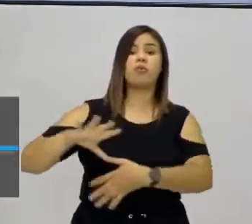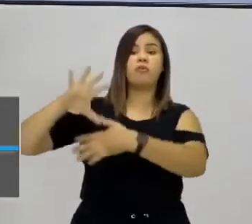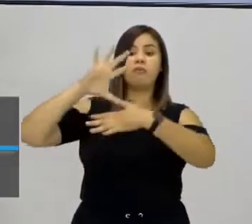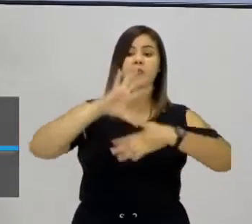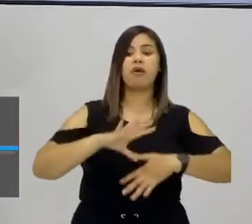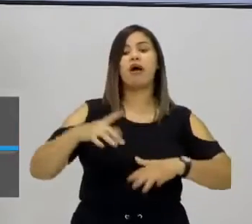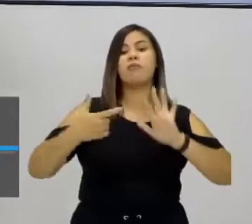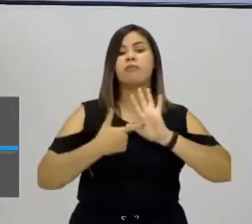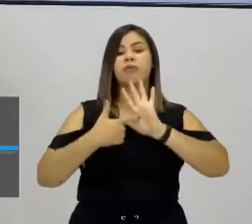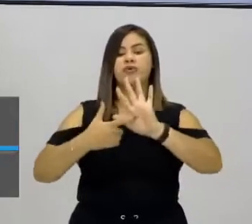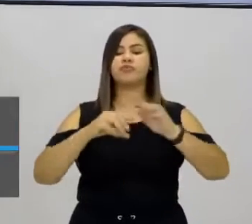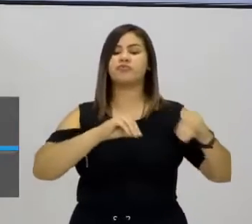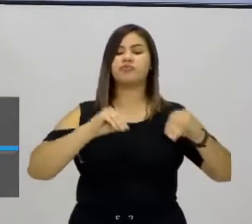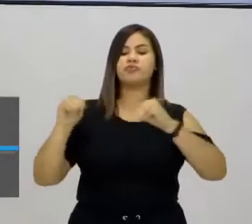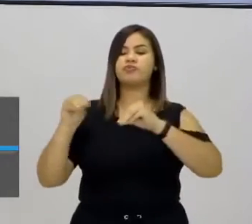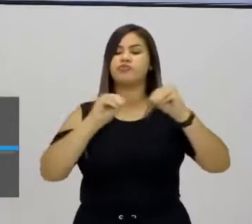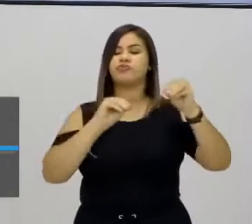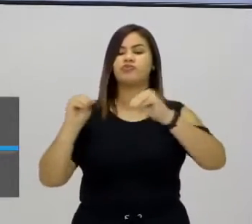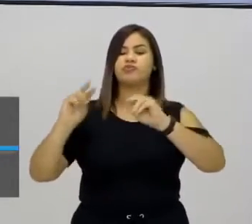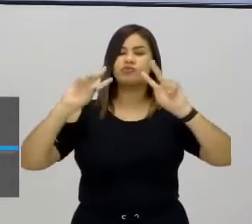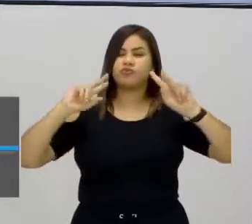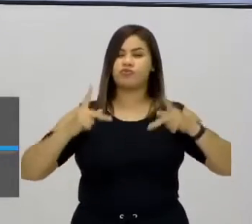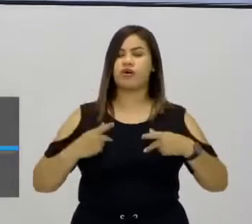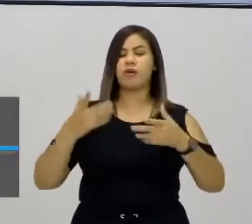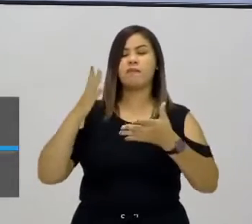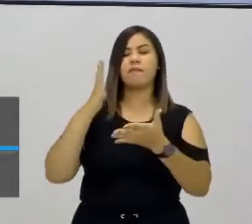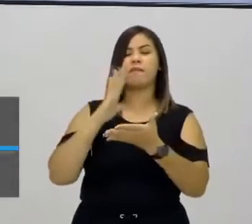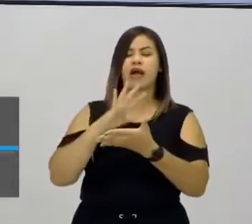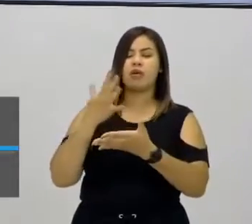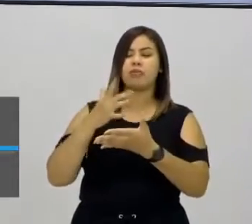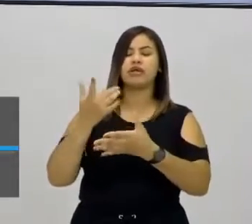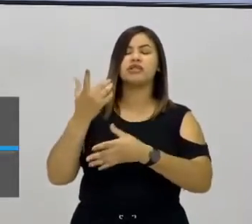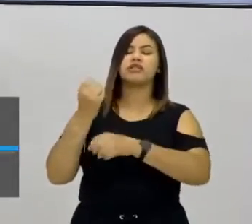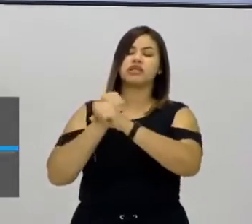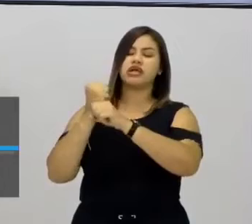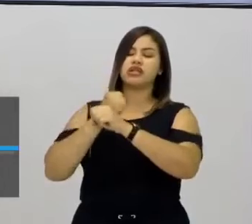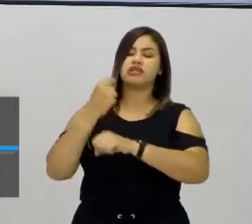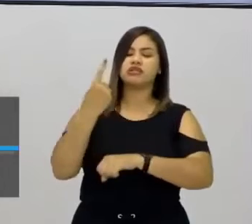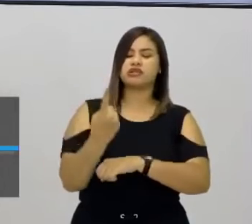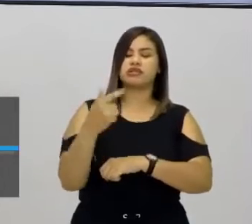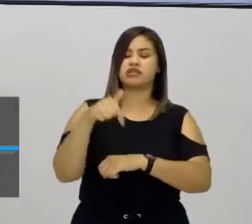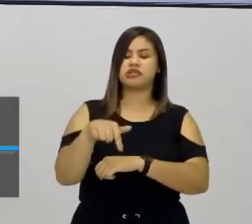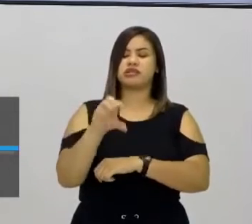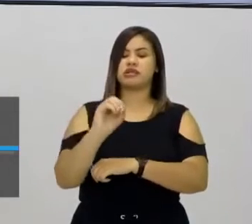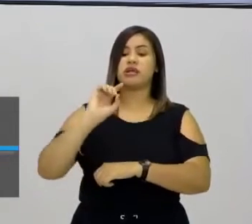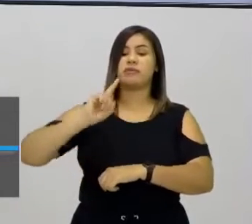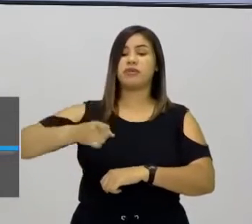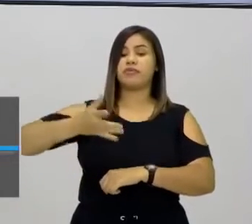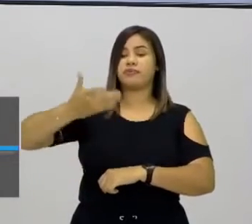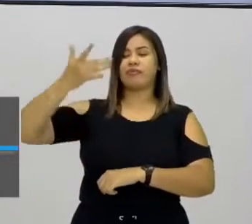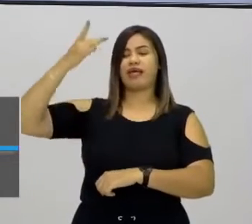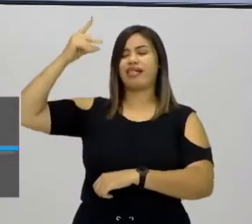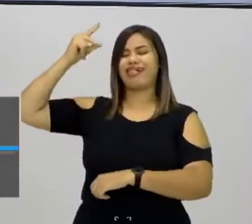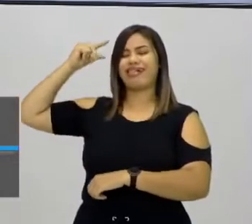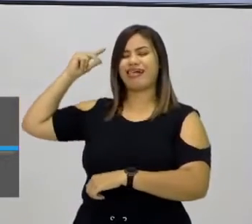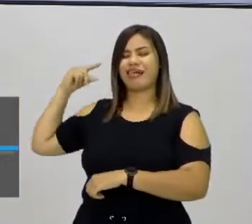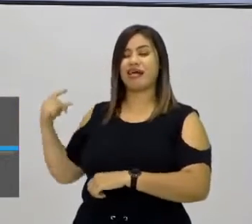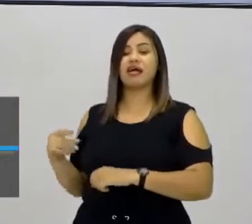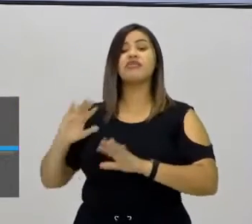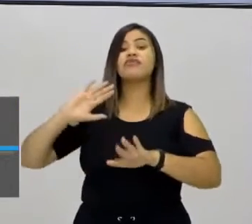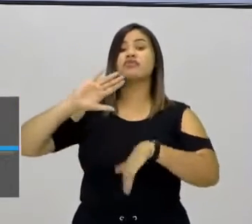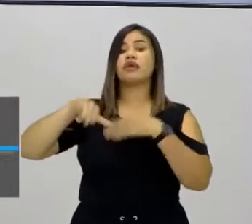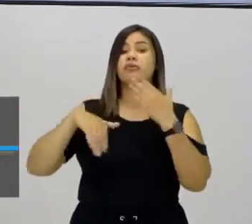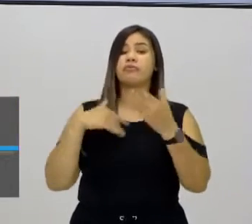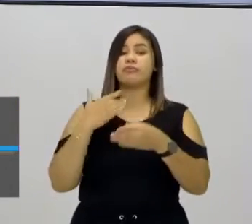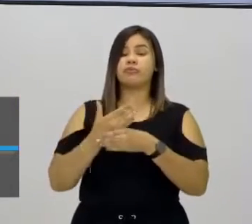as primeiras migrações humanas, começando há mais ou menos 170 mil anos atrás, a agricultura somente aparecendo